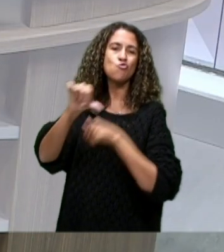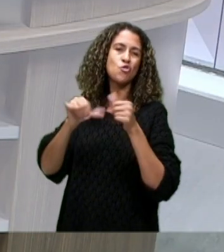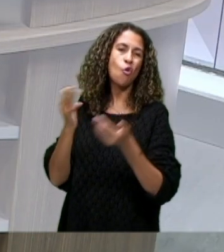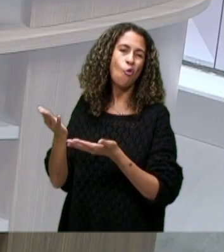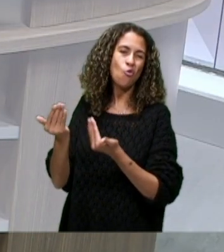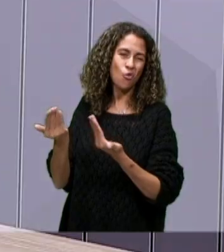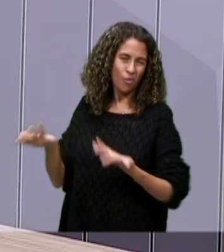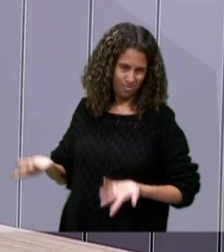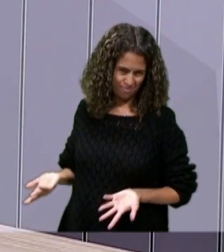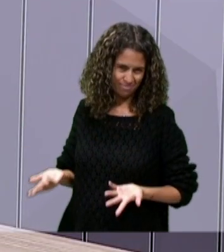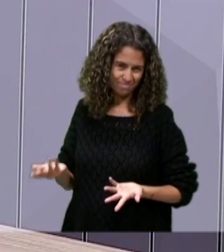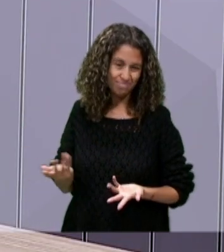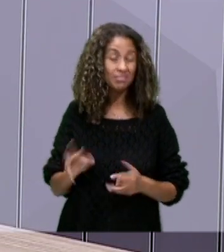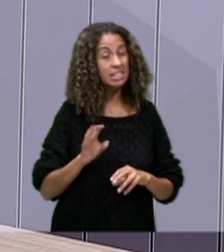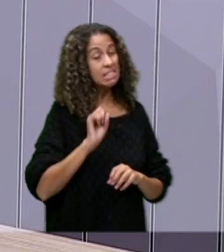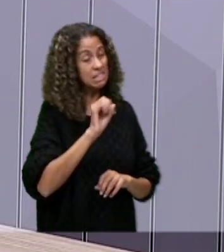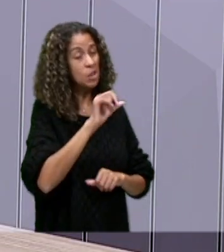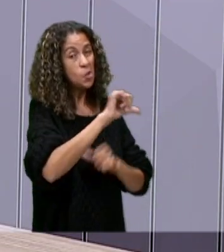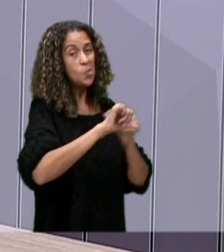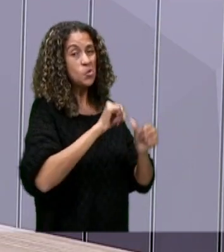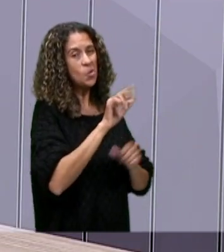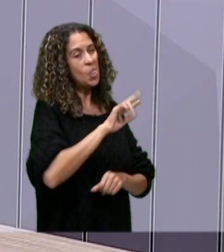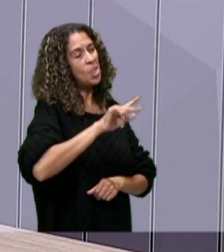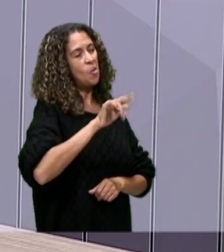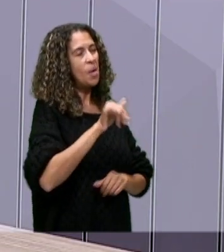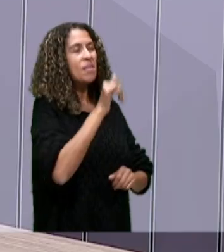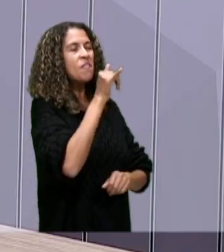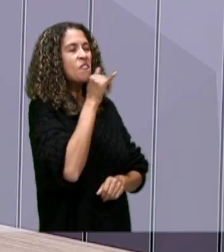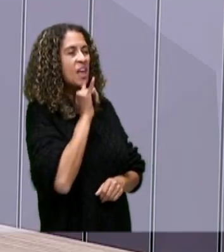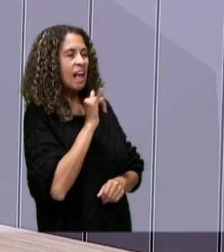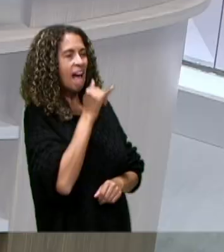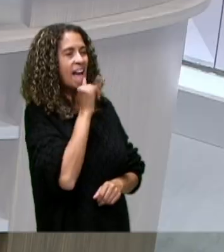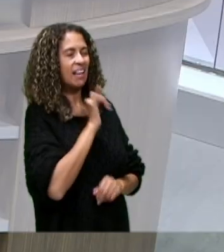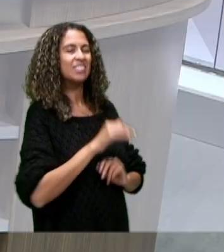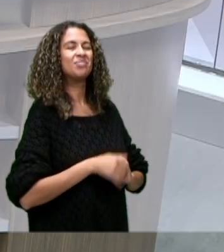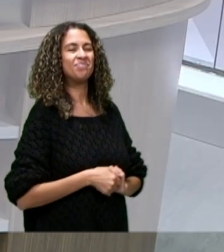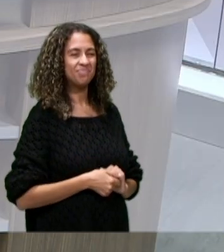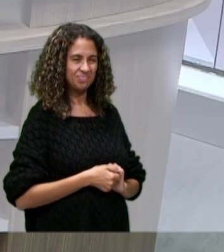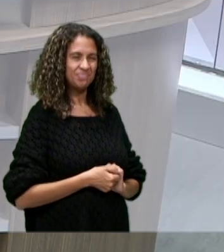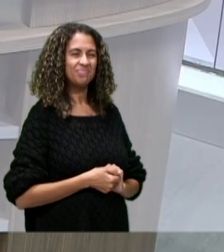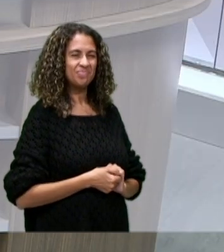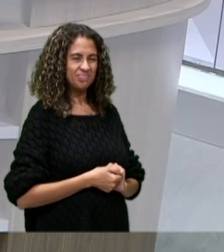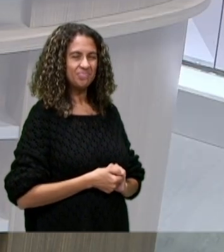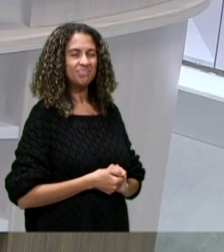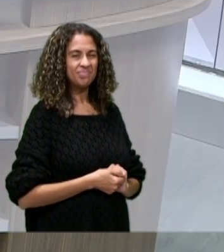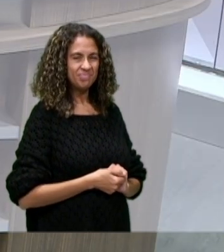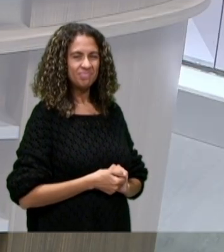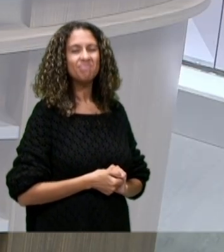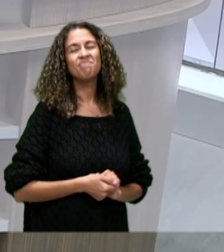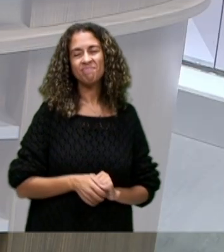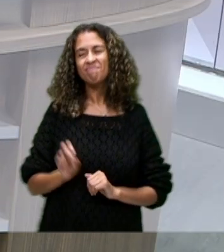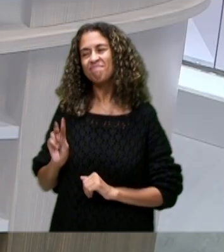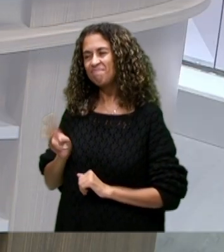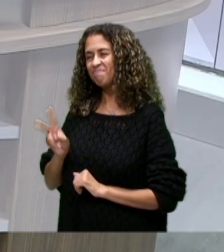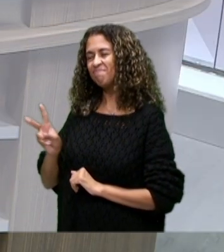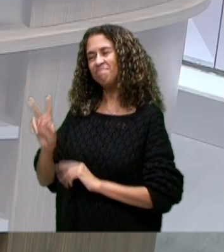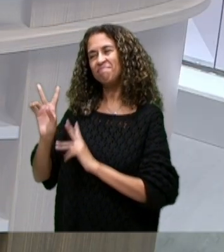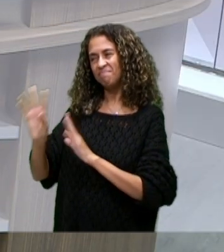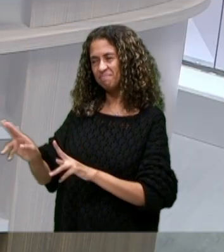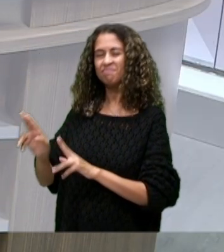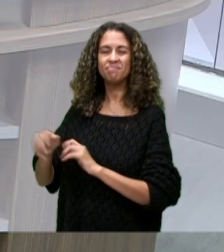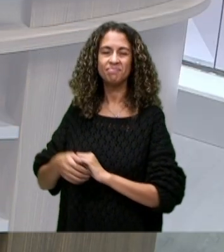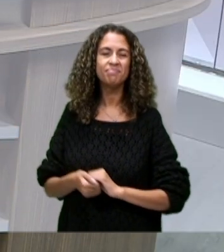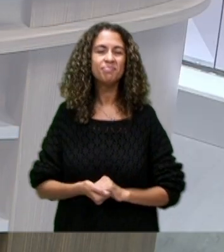Vai que agora não é mais os ficantes e as ficantes, né? Mas ainda continua a história do ficar.